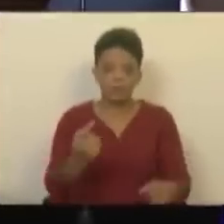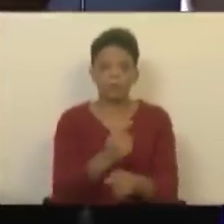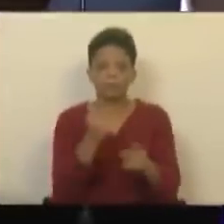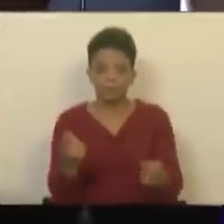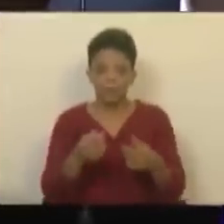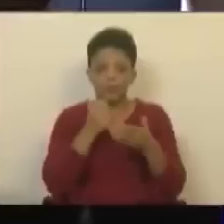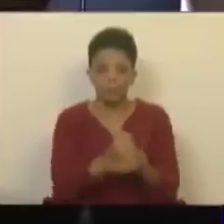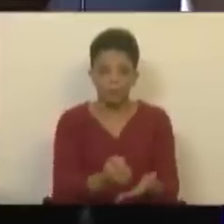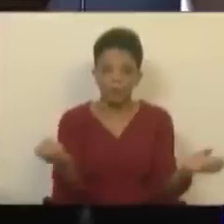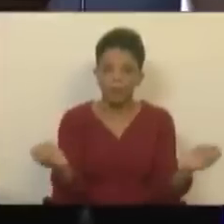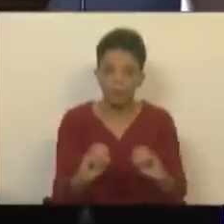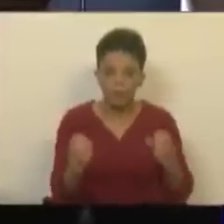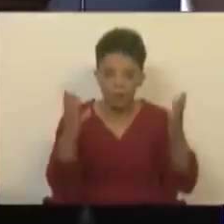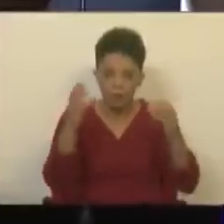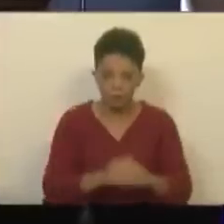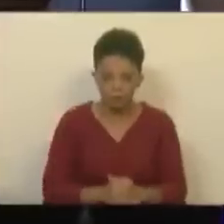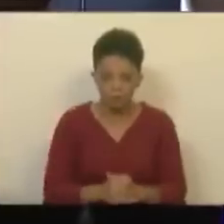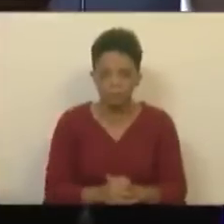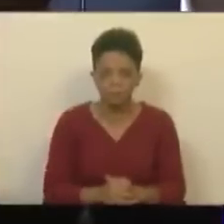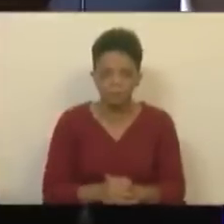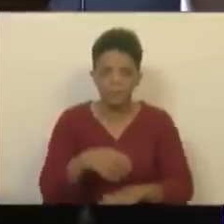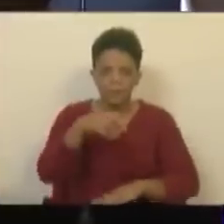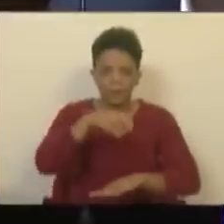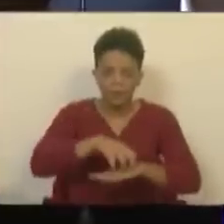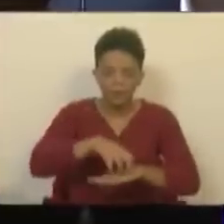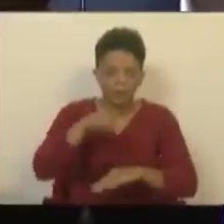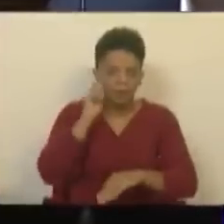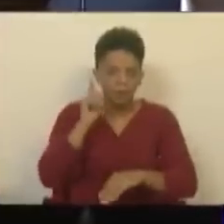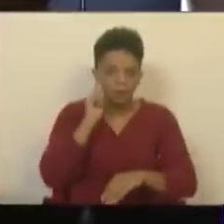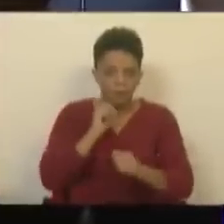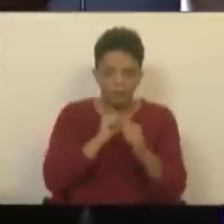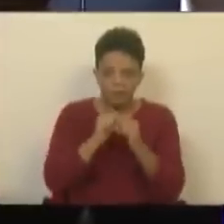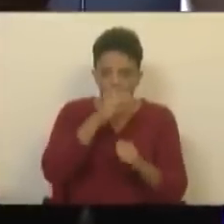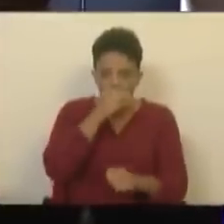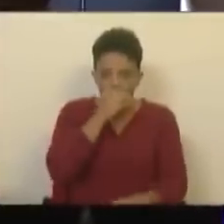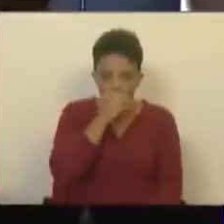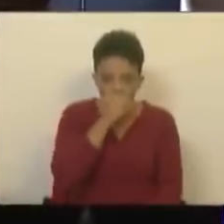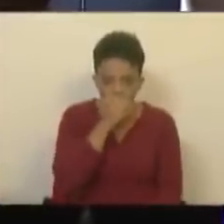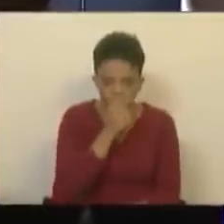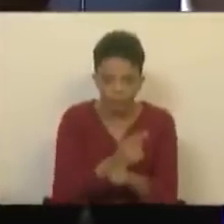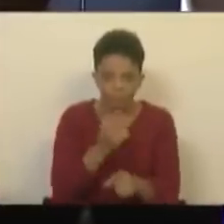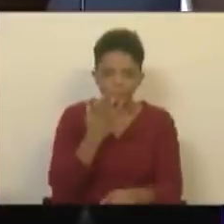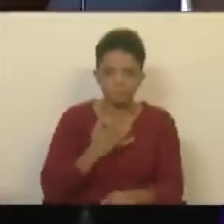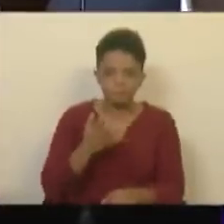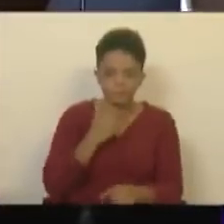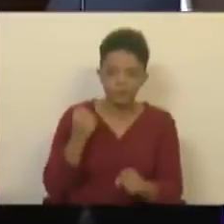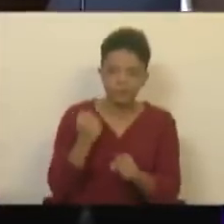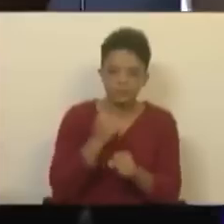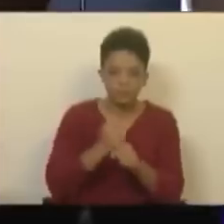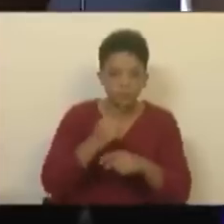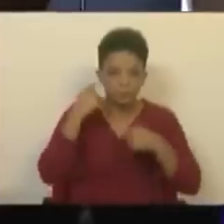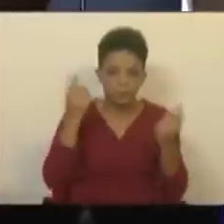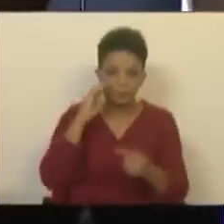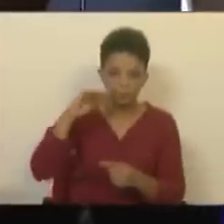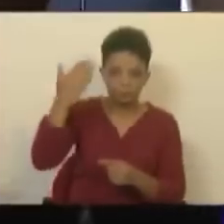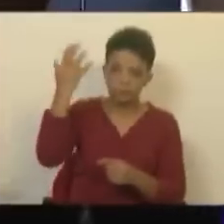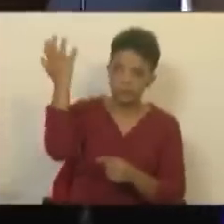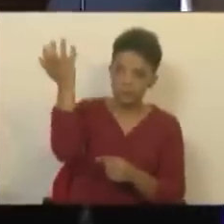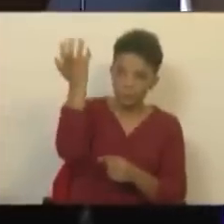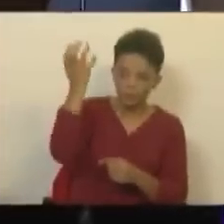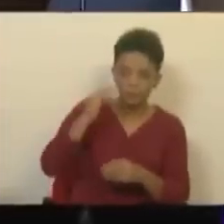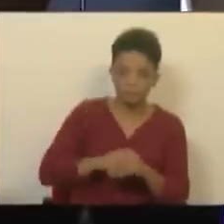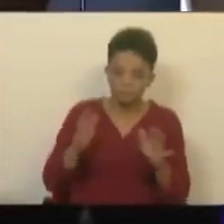é que não o terão porque elas têm estruturas desempenham o papel fundamental são elas que seguram o verdadeiro serviços públicos de cultura